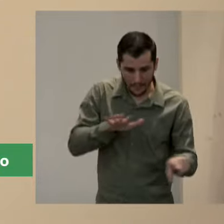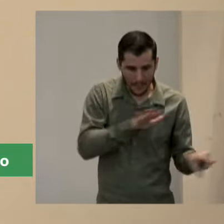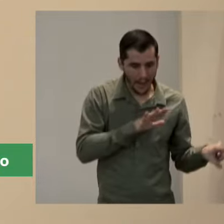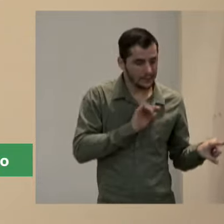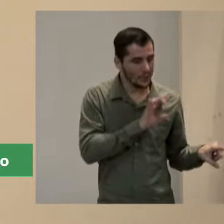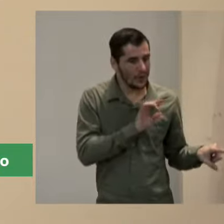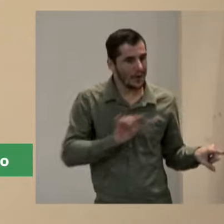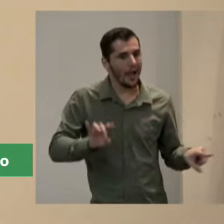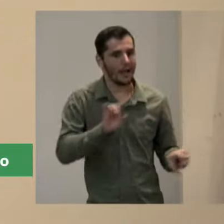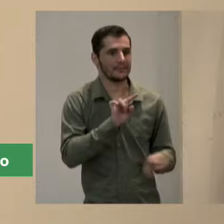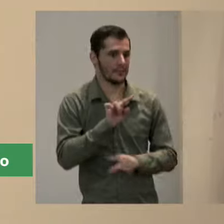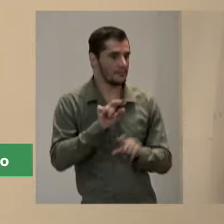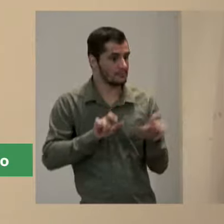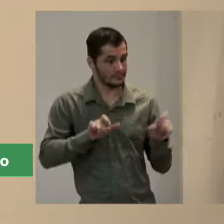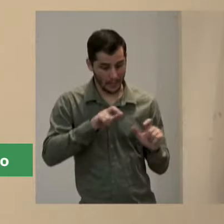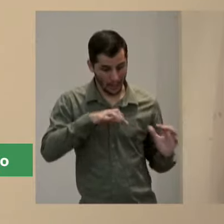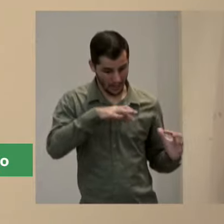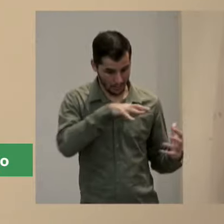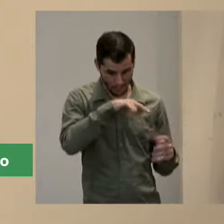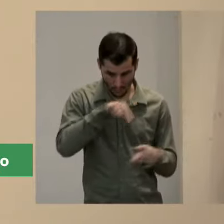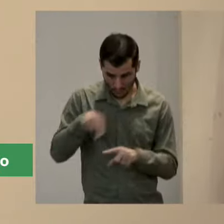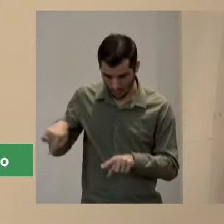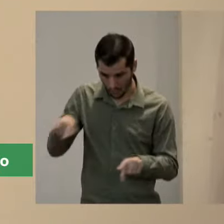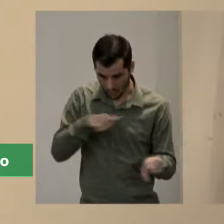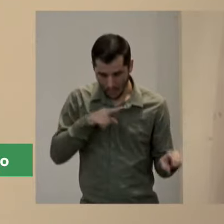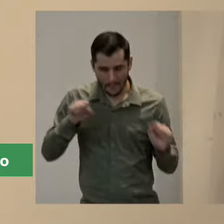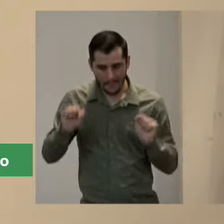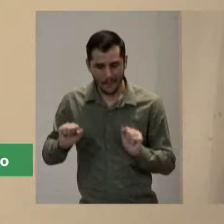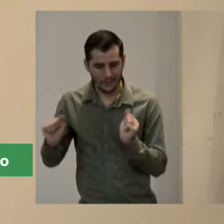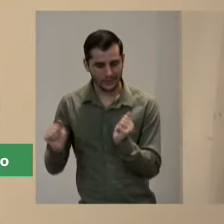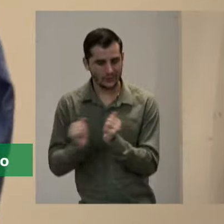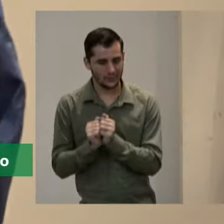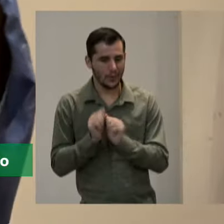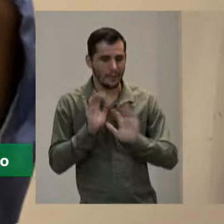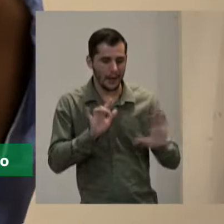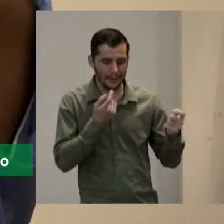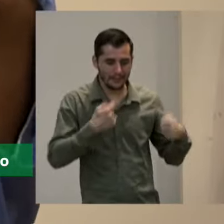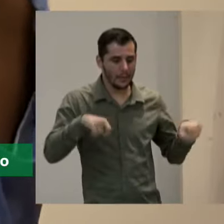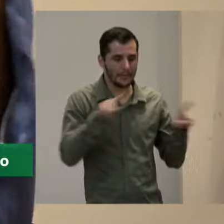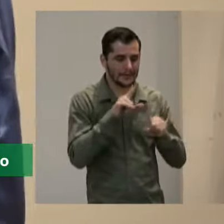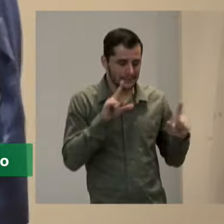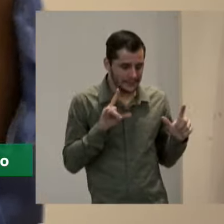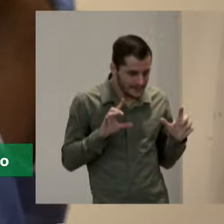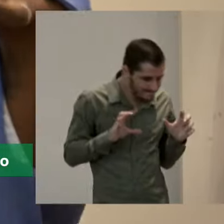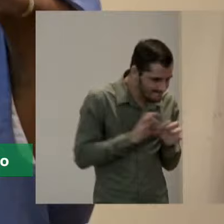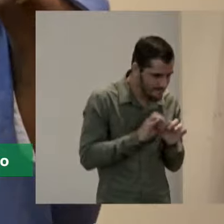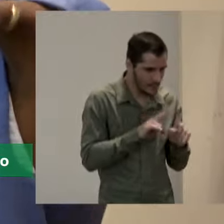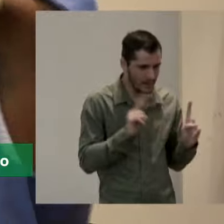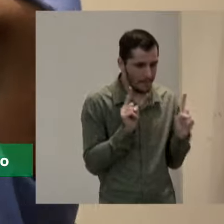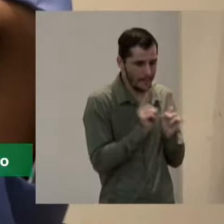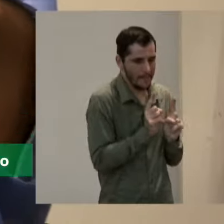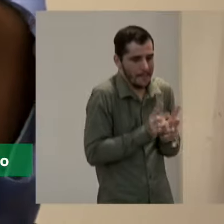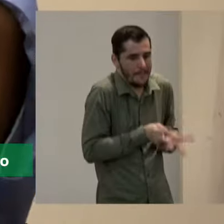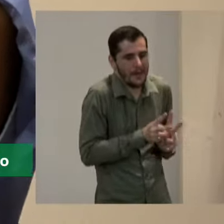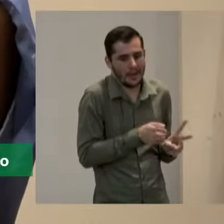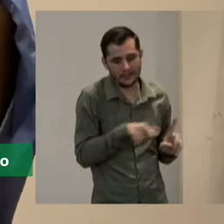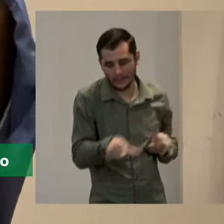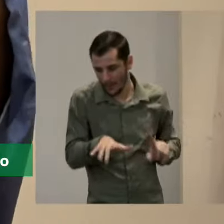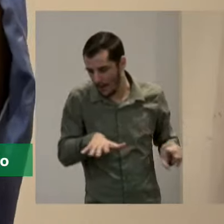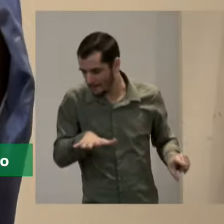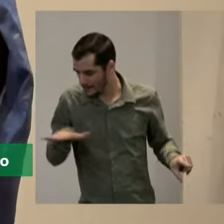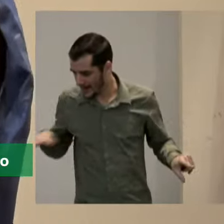Os nossos mundos podem estar juntos, mas eu não preciso estar com vocês, nem vocês comigo. Não preciso sair do ambiente de vocês, nem eu sair do meu